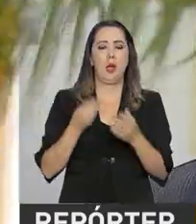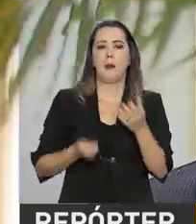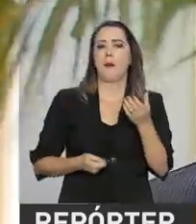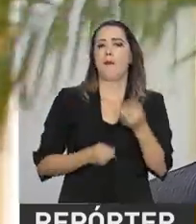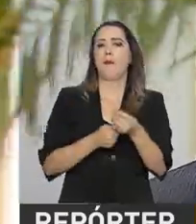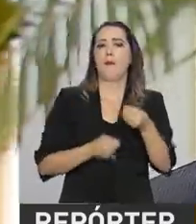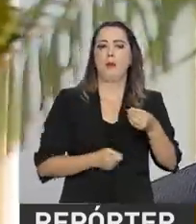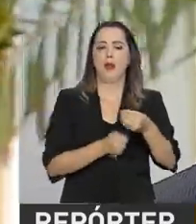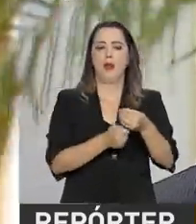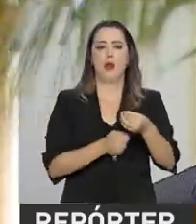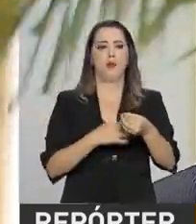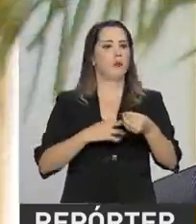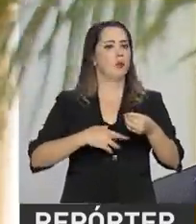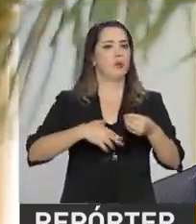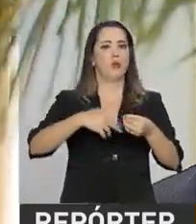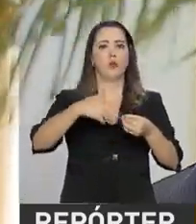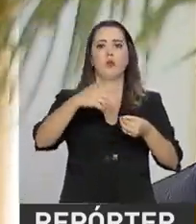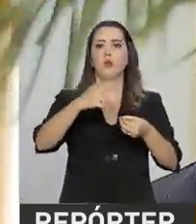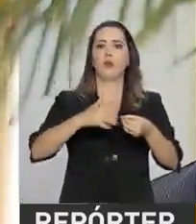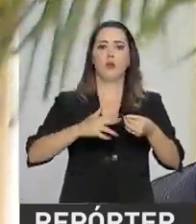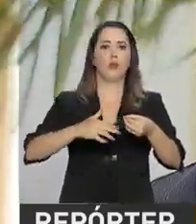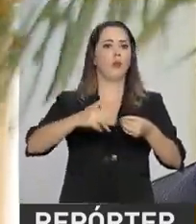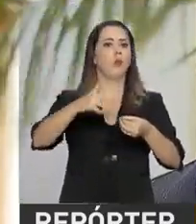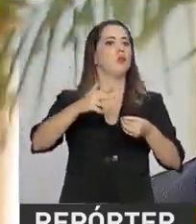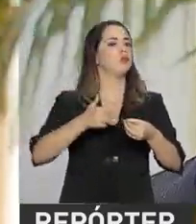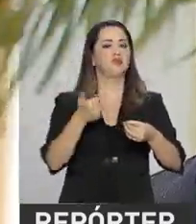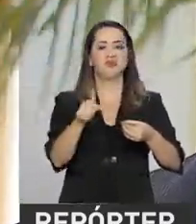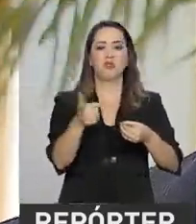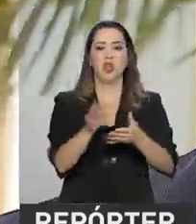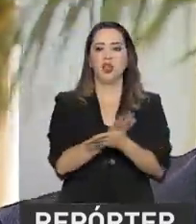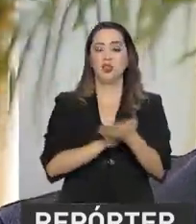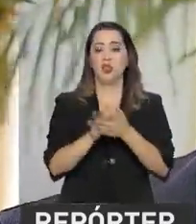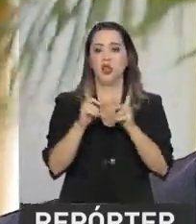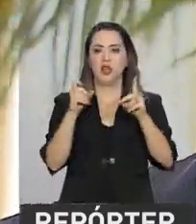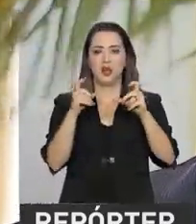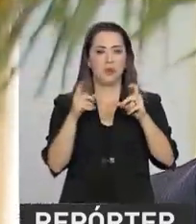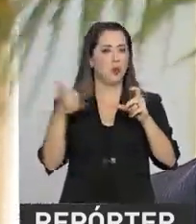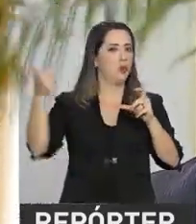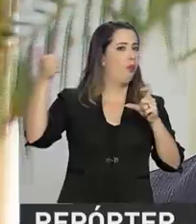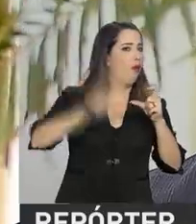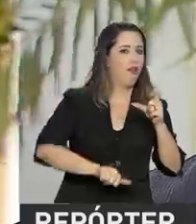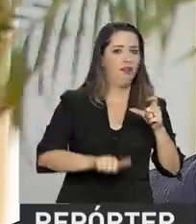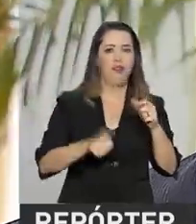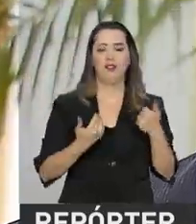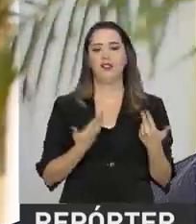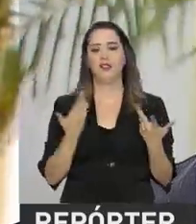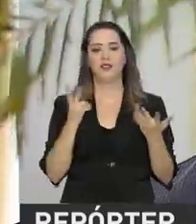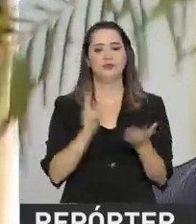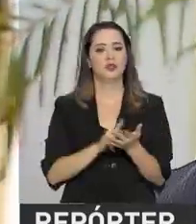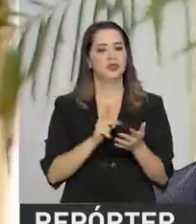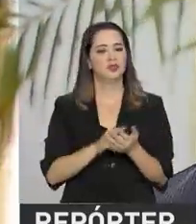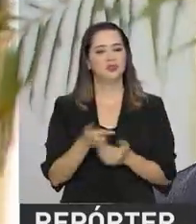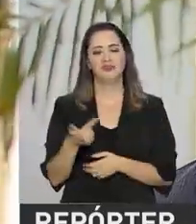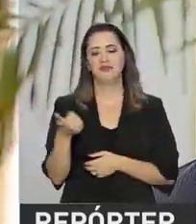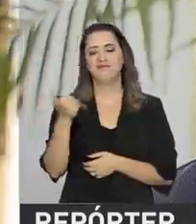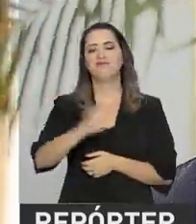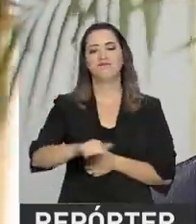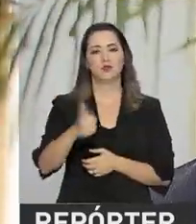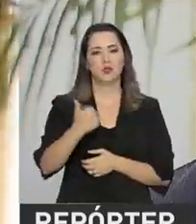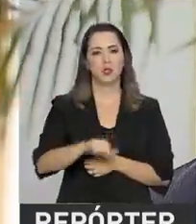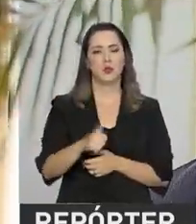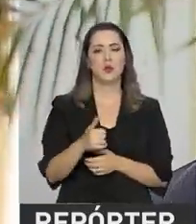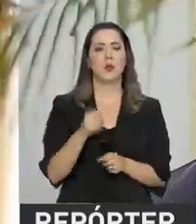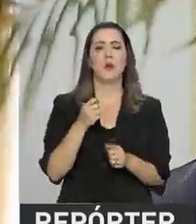é a câmera era horrível não funcionava a câmera então realmente não compensa você é